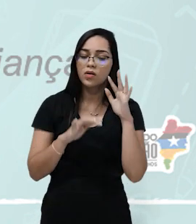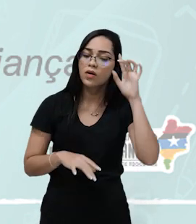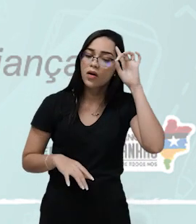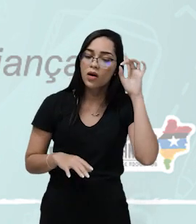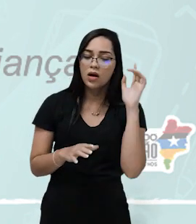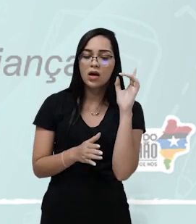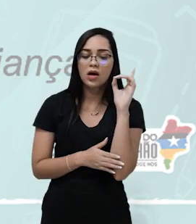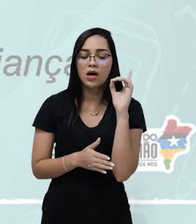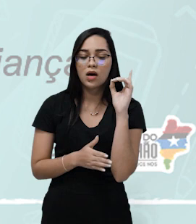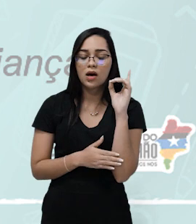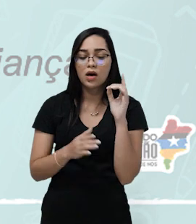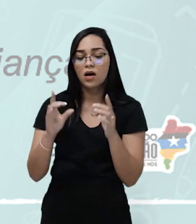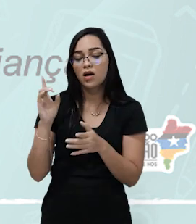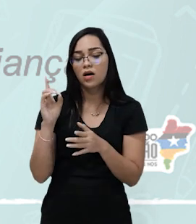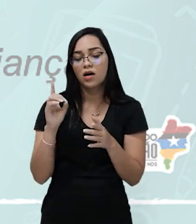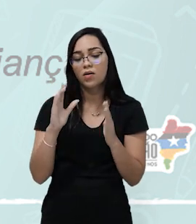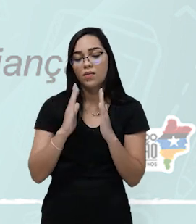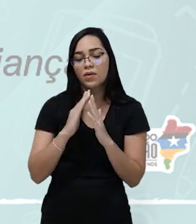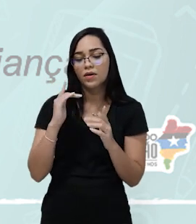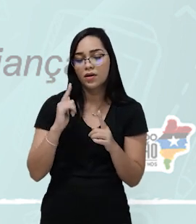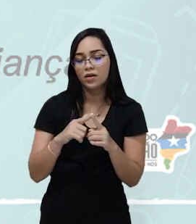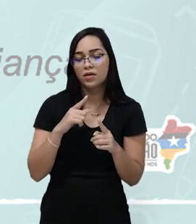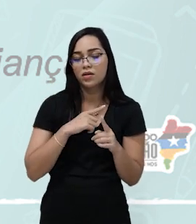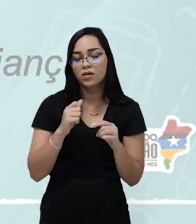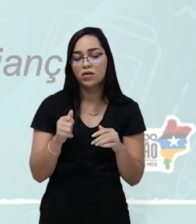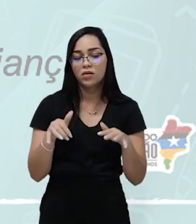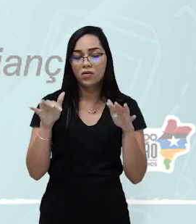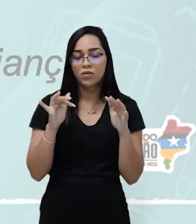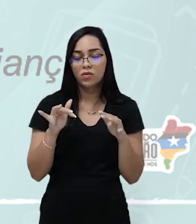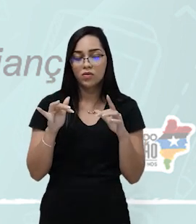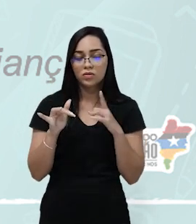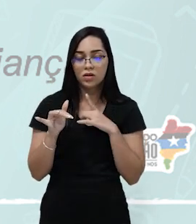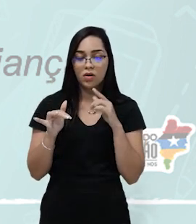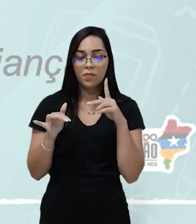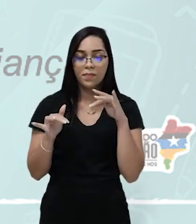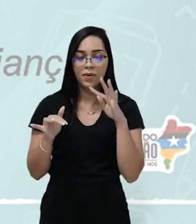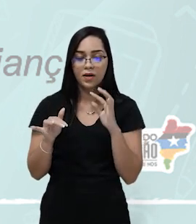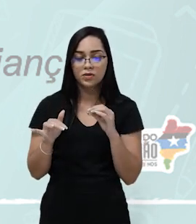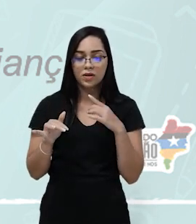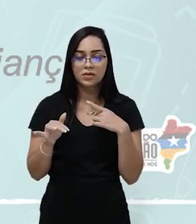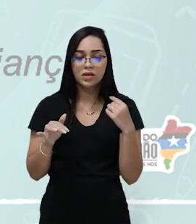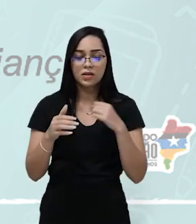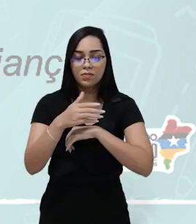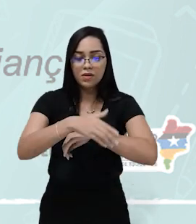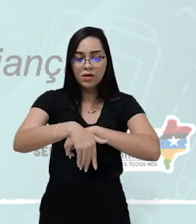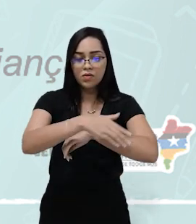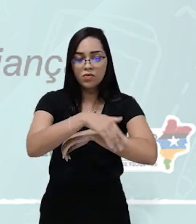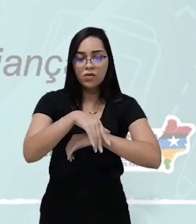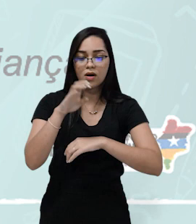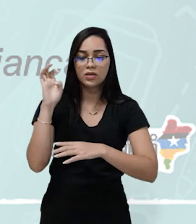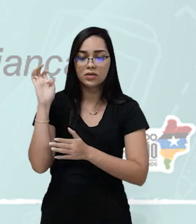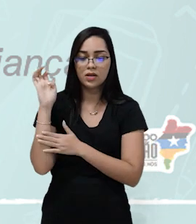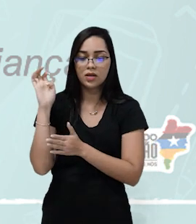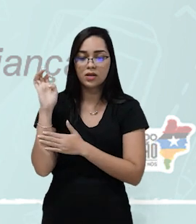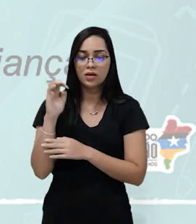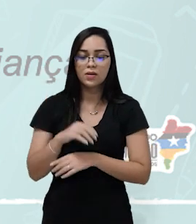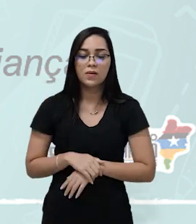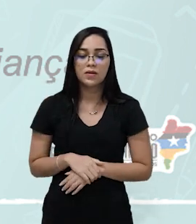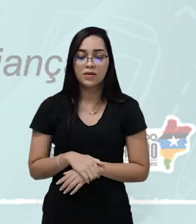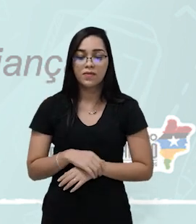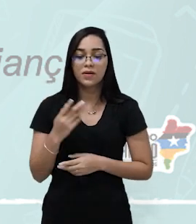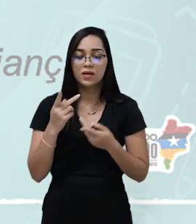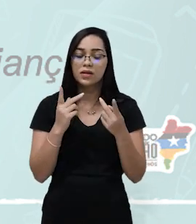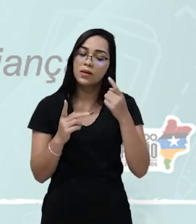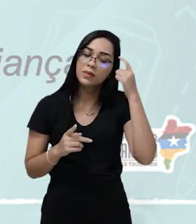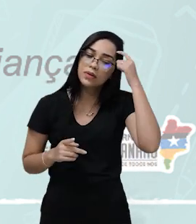à direita uma igreja, da qual o centro do palco será o pátio, a saída para a rua à sua esquerda.